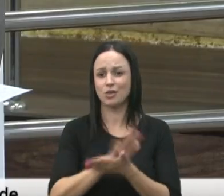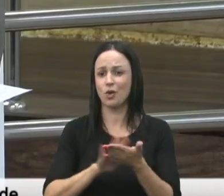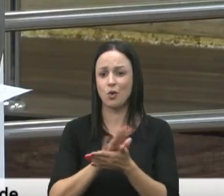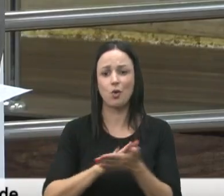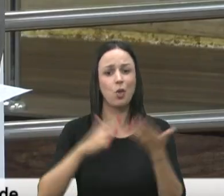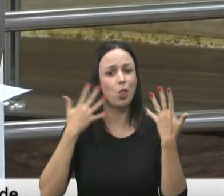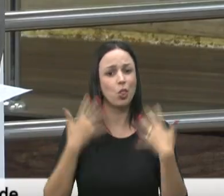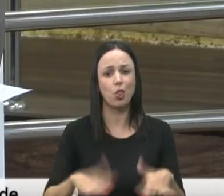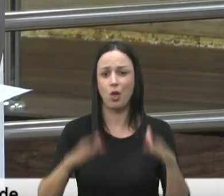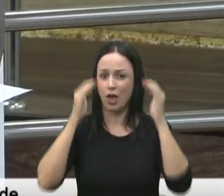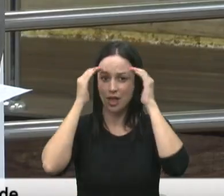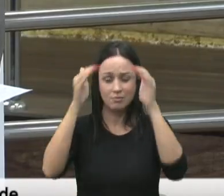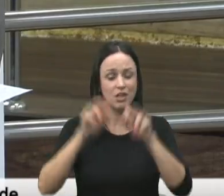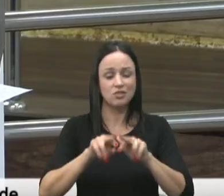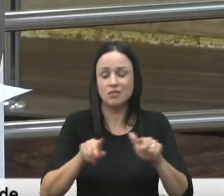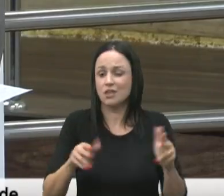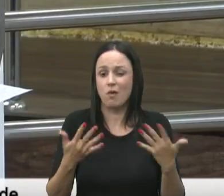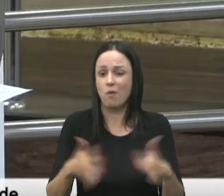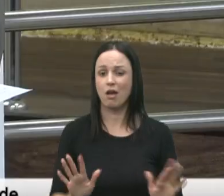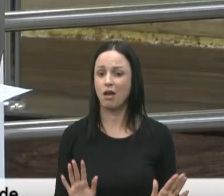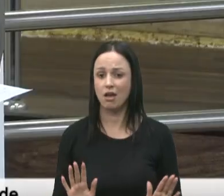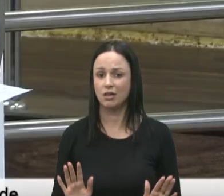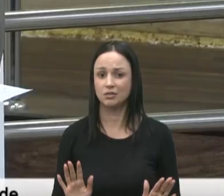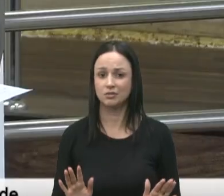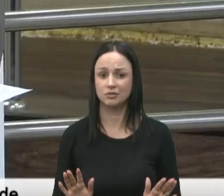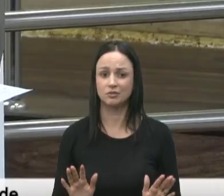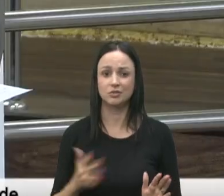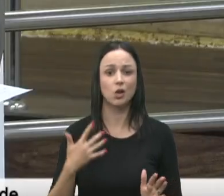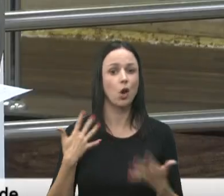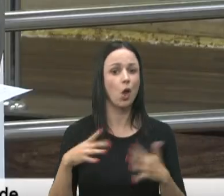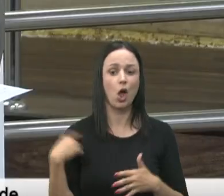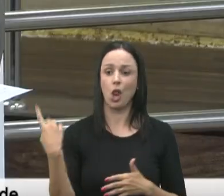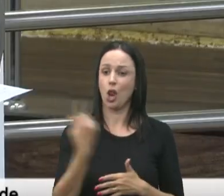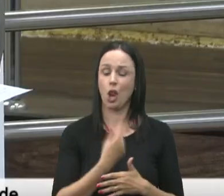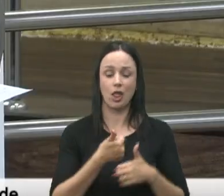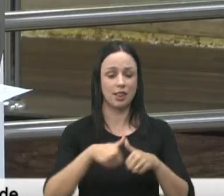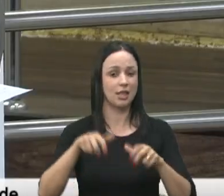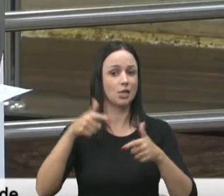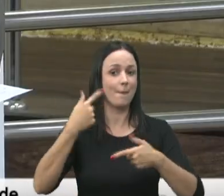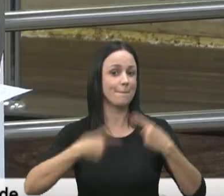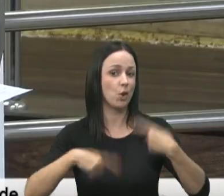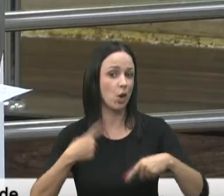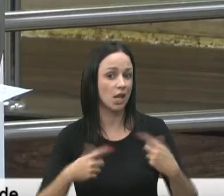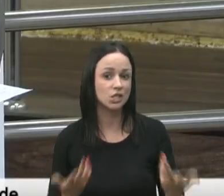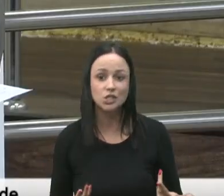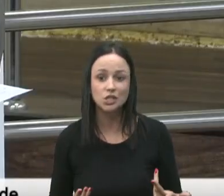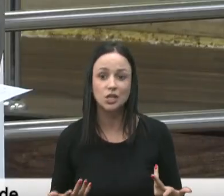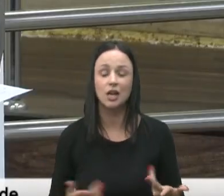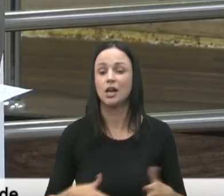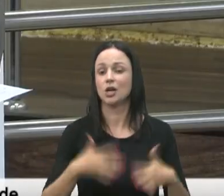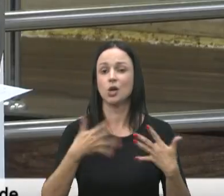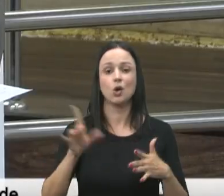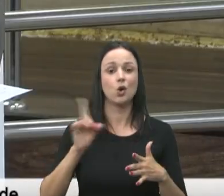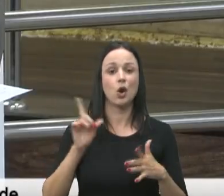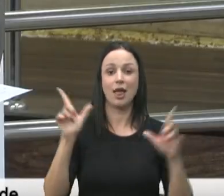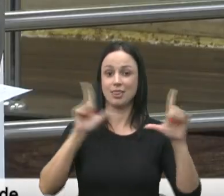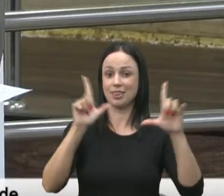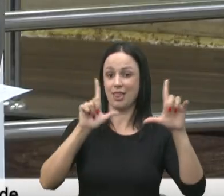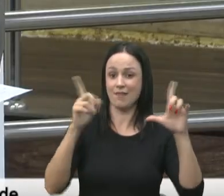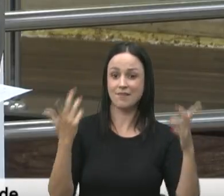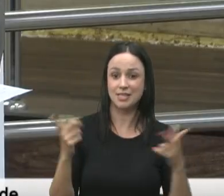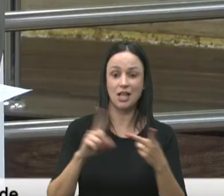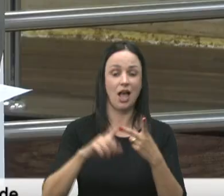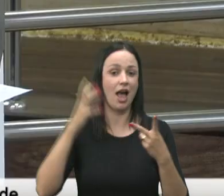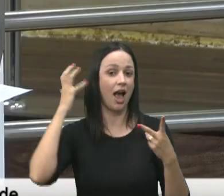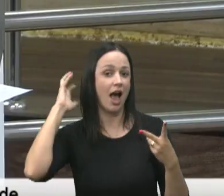querem que respeite a diversidade. Eles não querem que a gente esteja na política, eles não querem que a gente esteja na TV, no